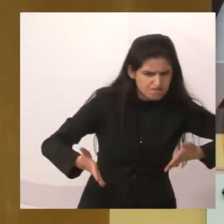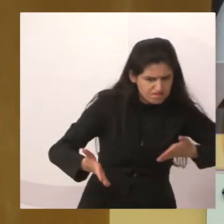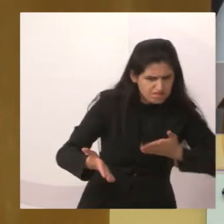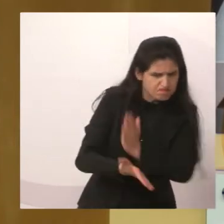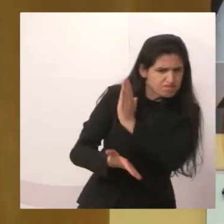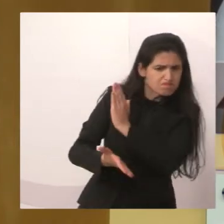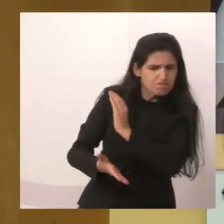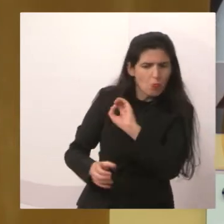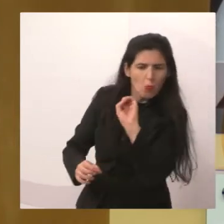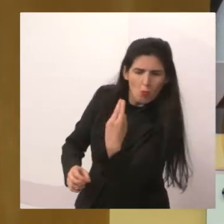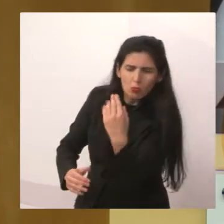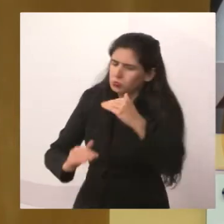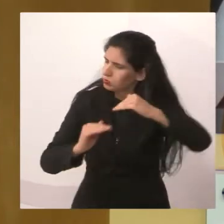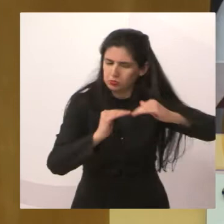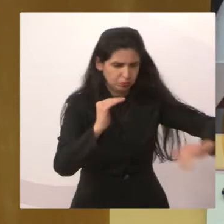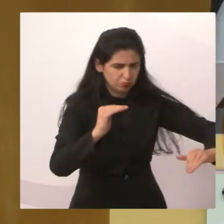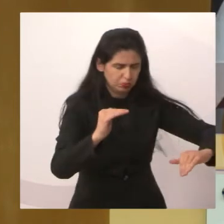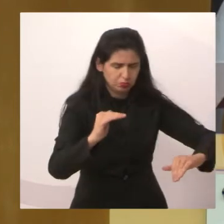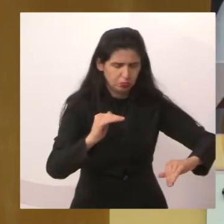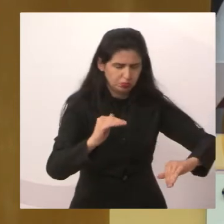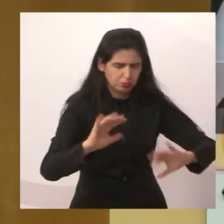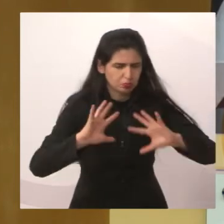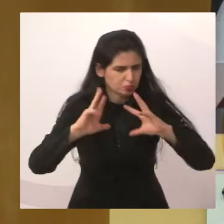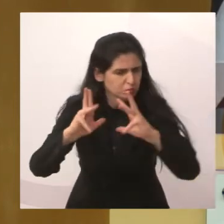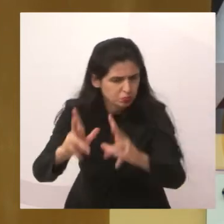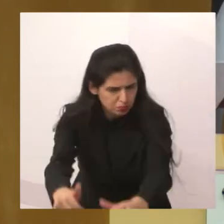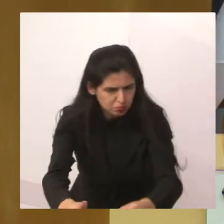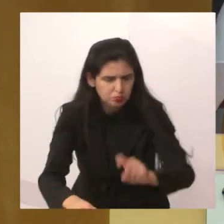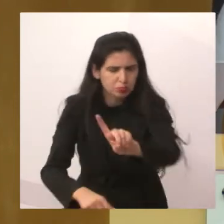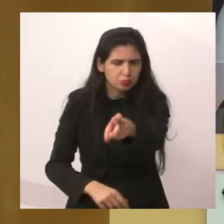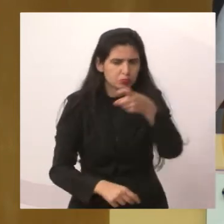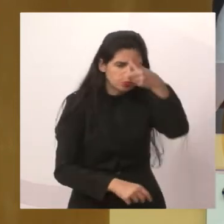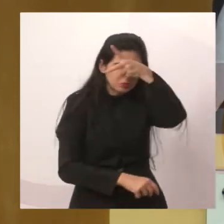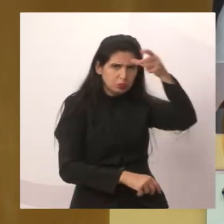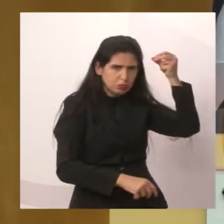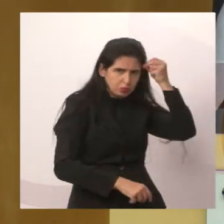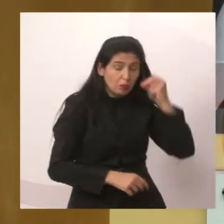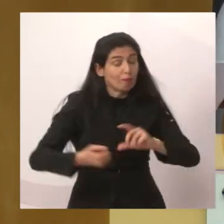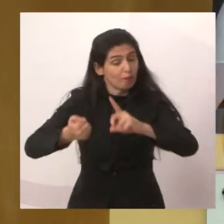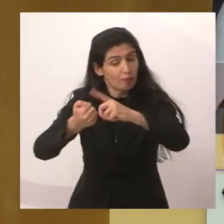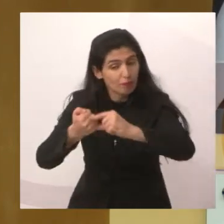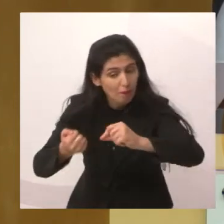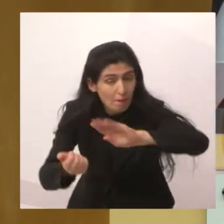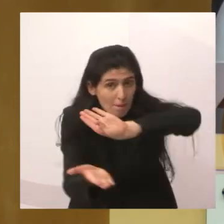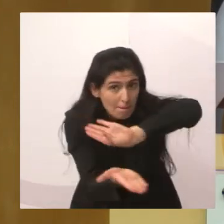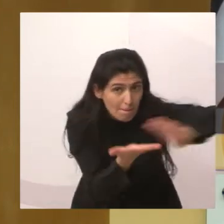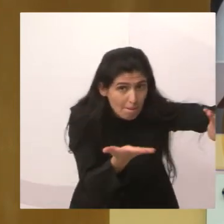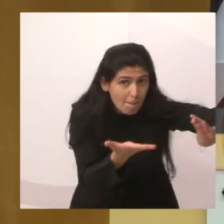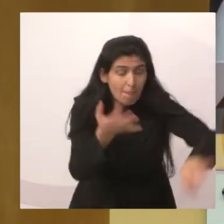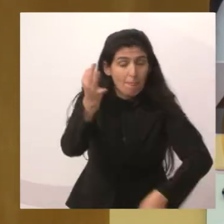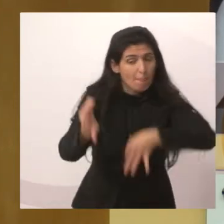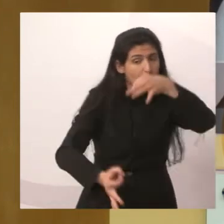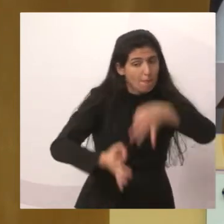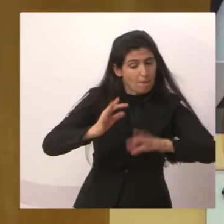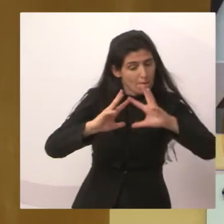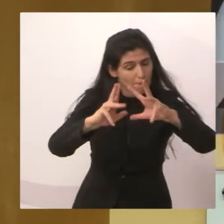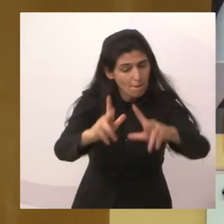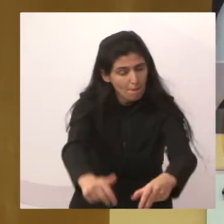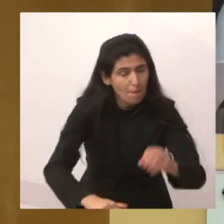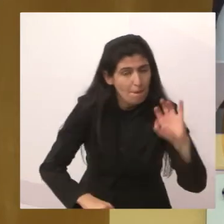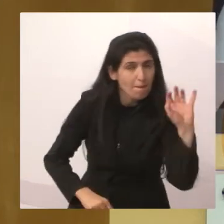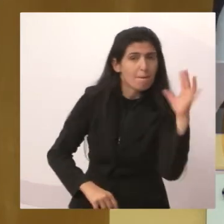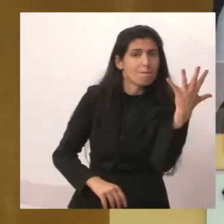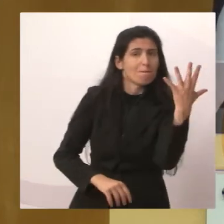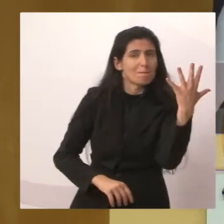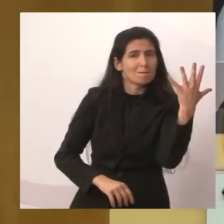contrário à prestação de contas do ex-prefeito. Como esse artigo foi excluído, o julgamento de todas as contas que citei